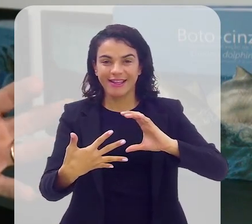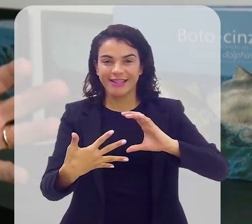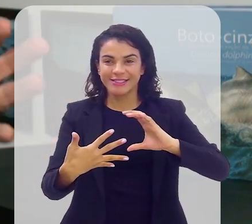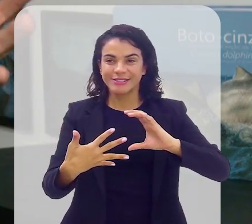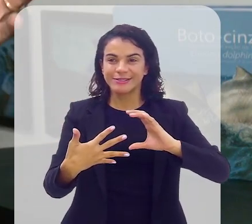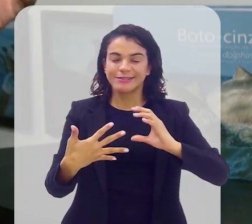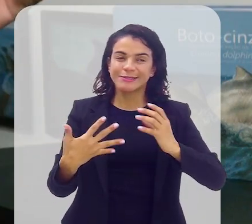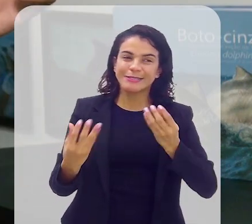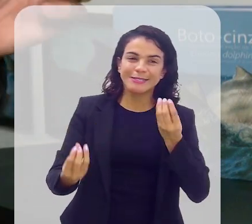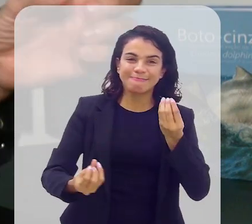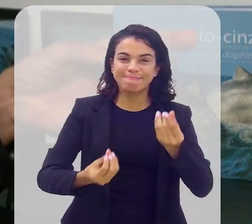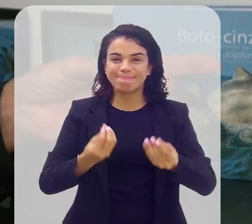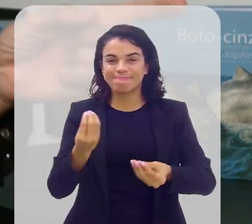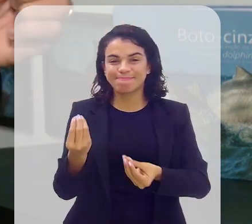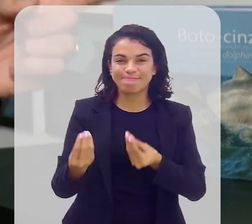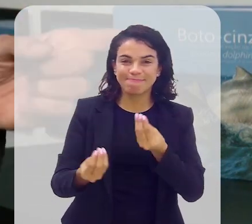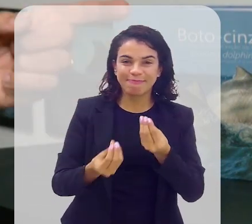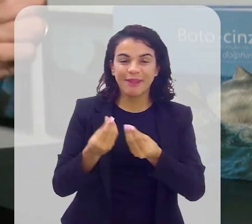características